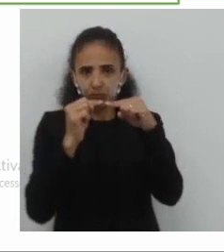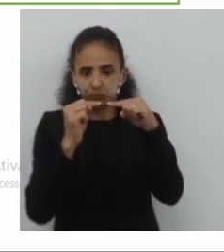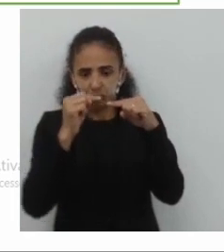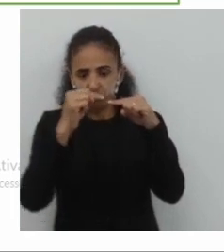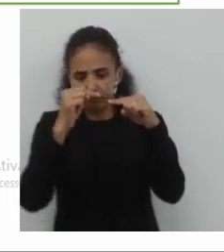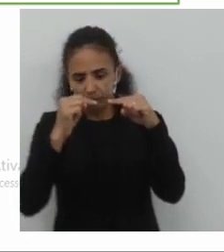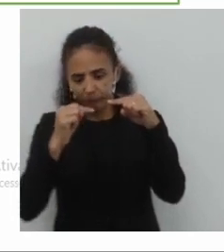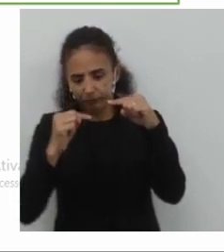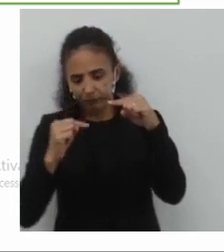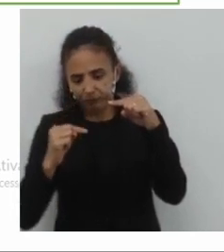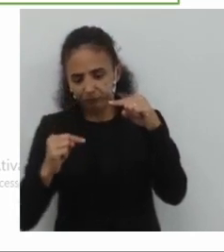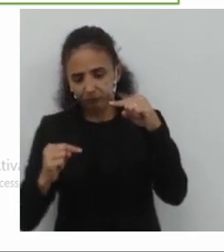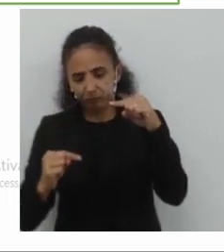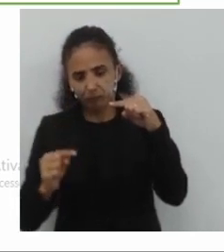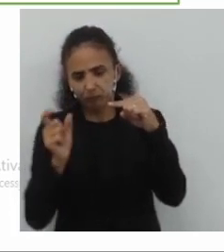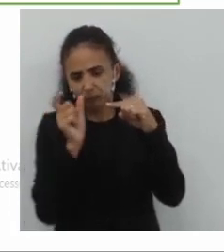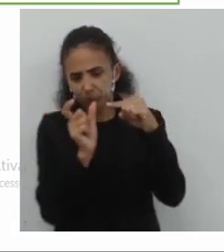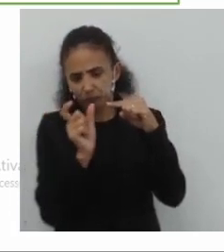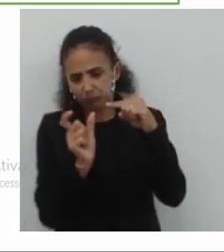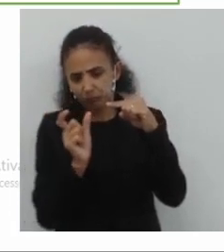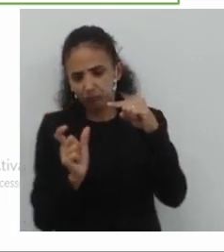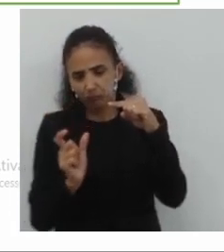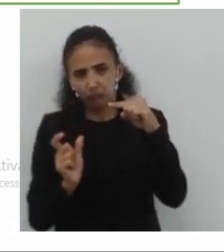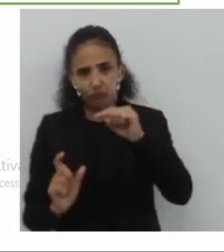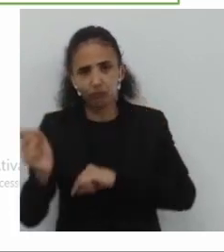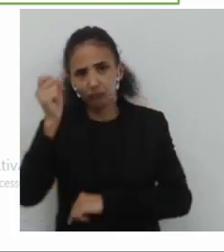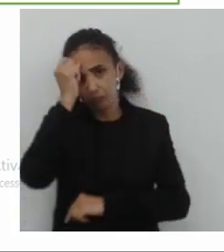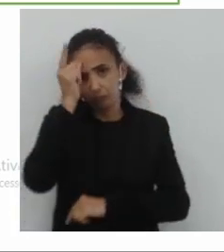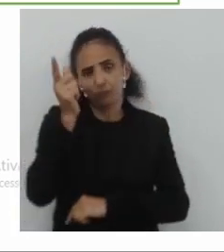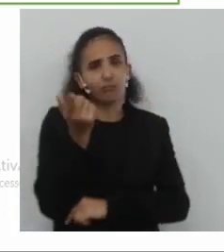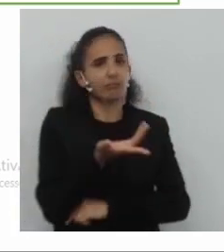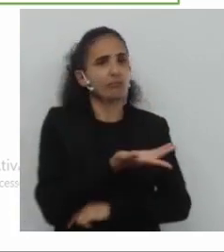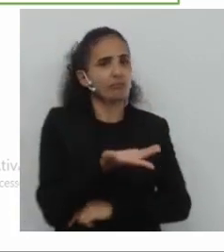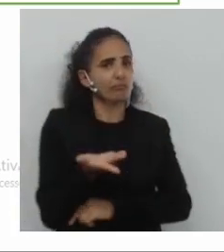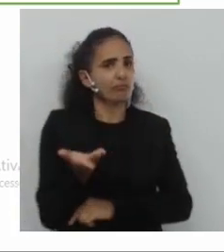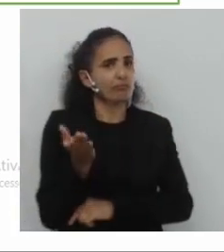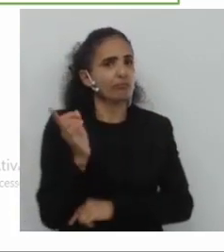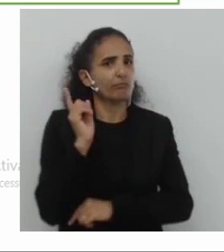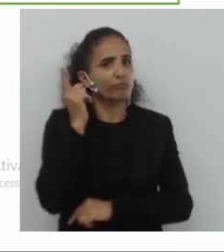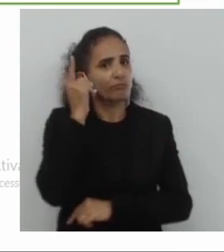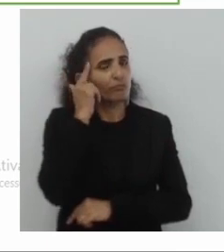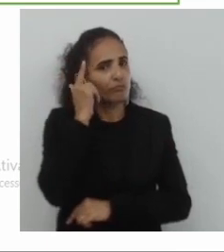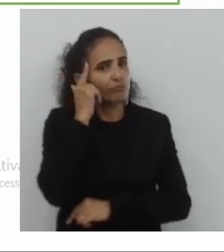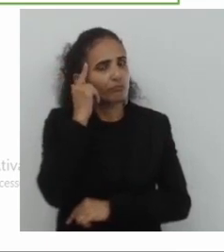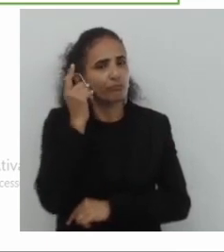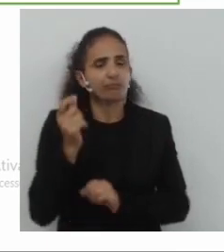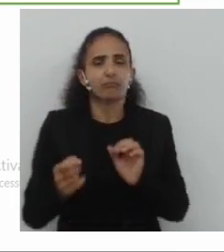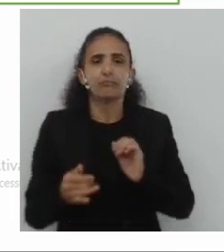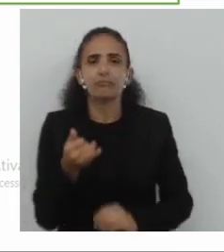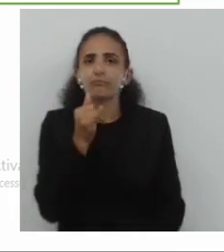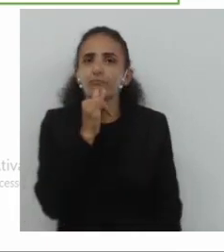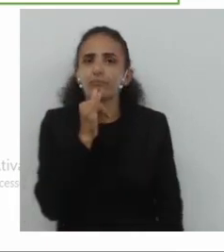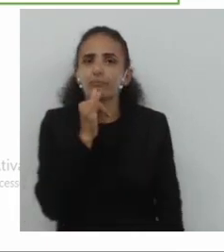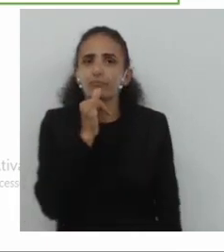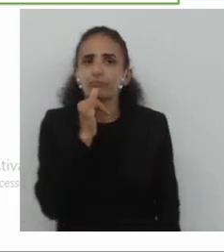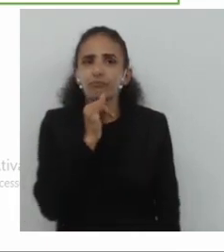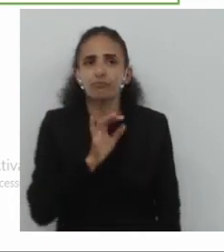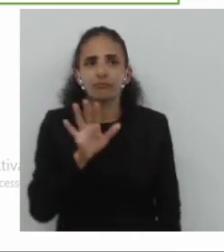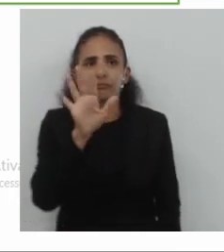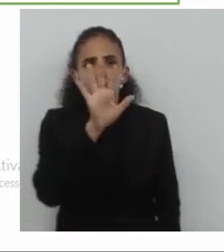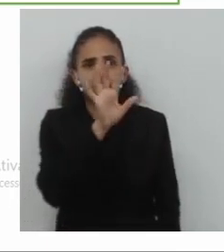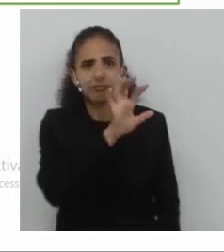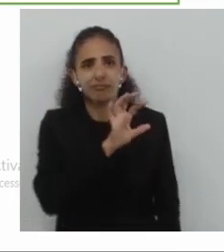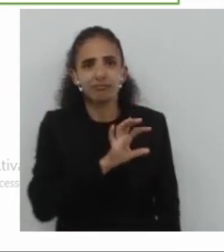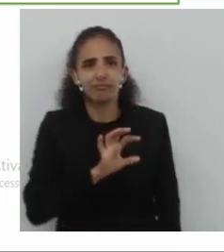as hierarquias entre as palavras e as ideias. Aí eu trago para vocês exemplos de mapas